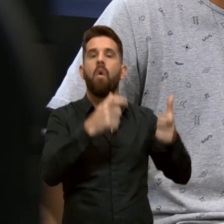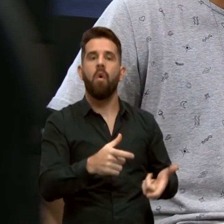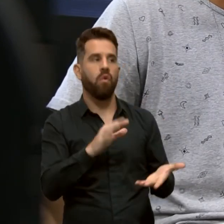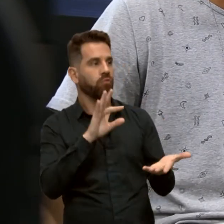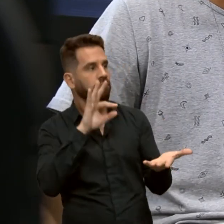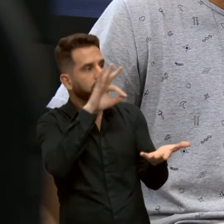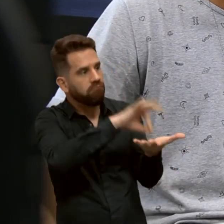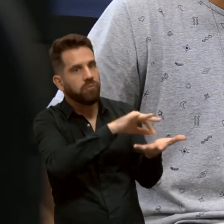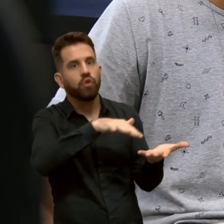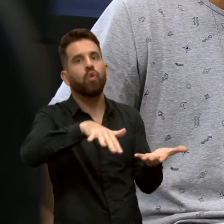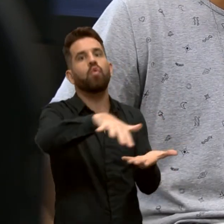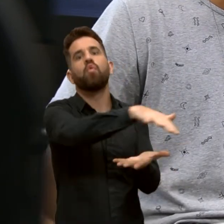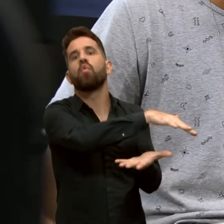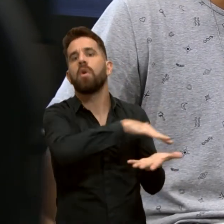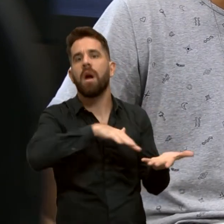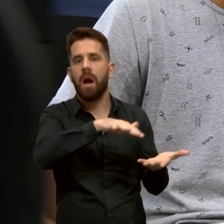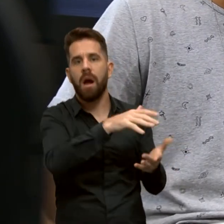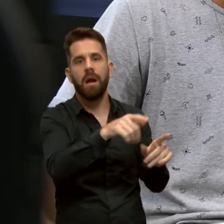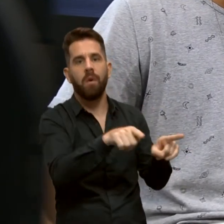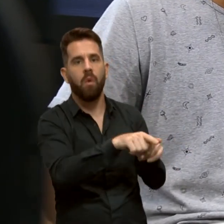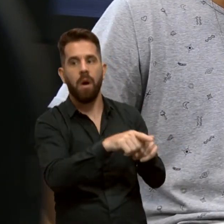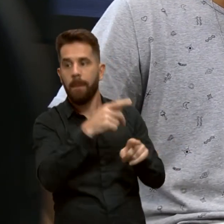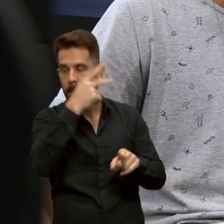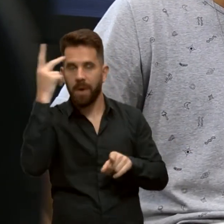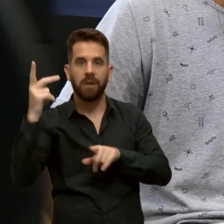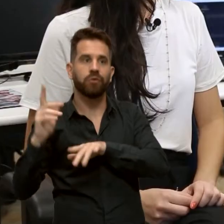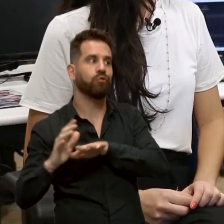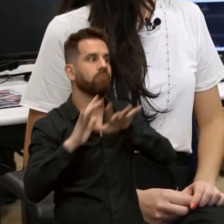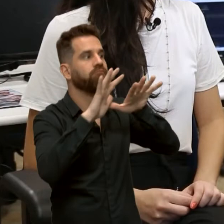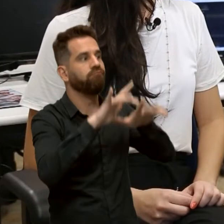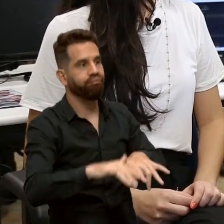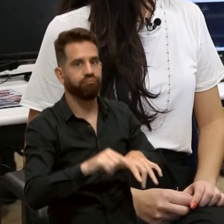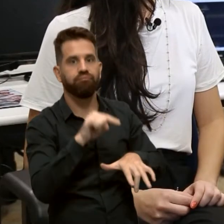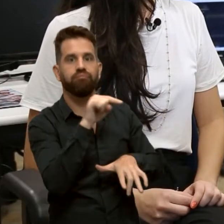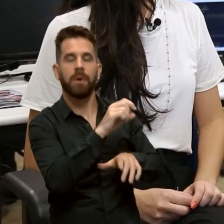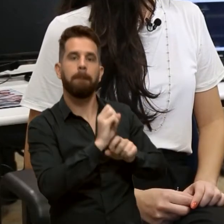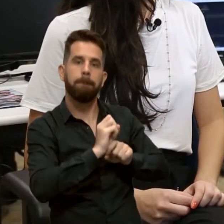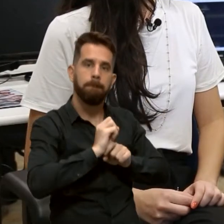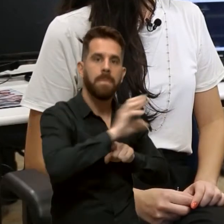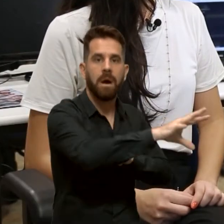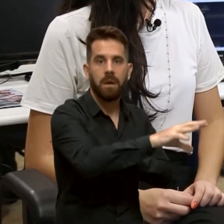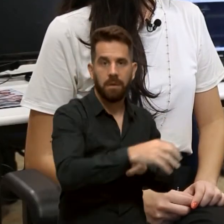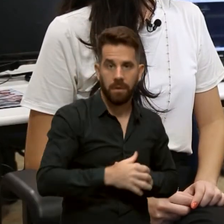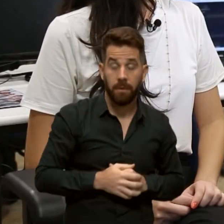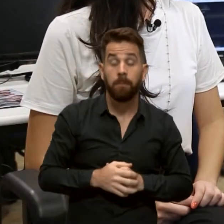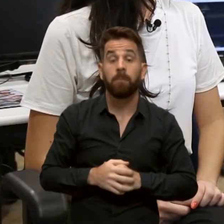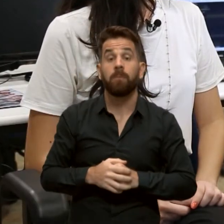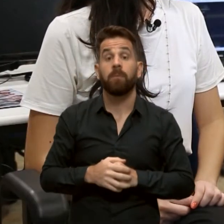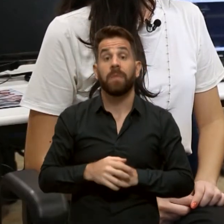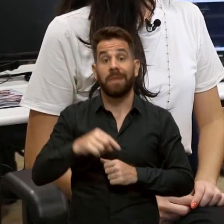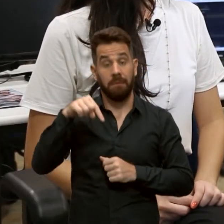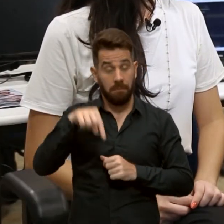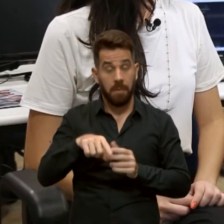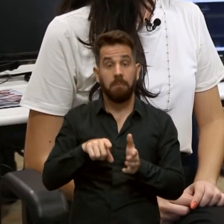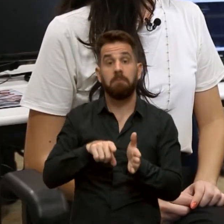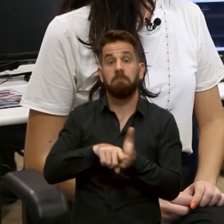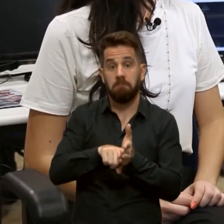estava sendo enviada. A gente conseguiu fazer alguns levantamentos que podem